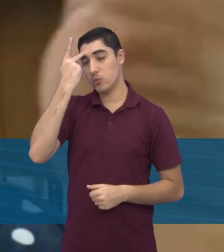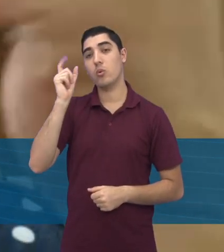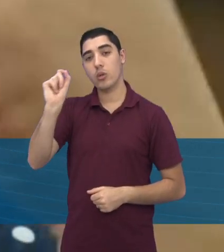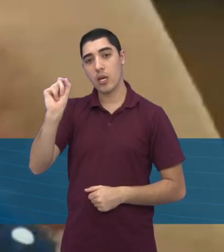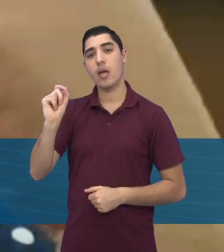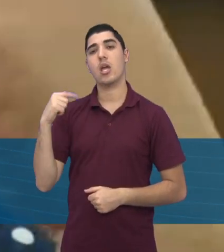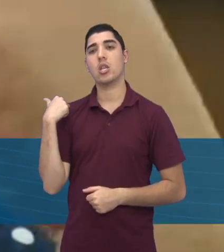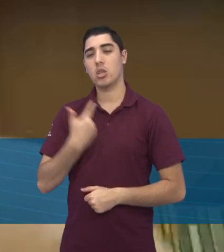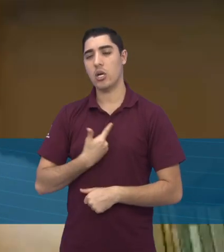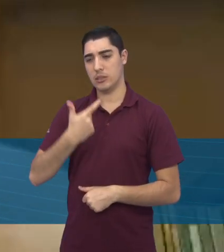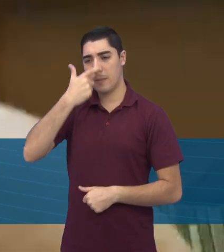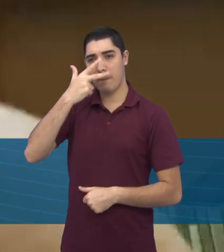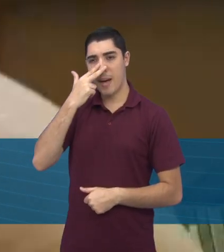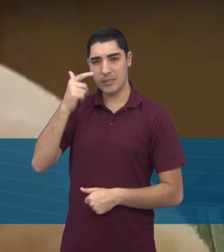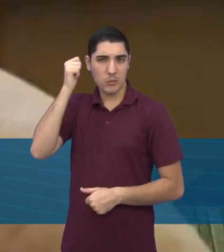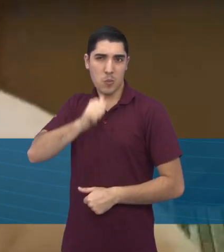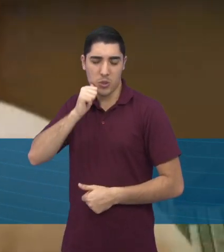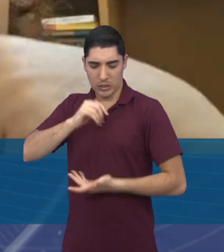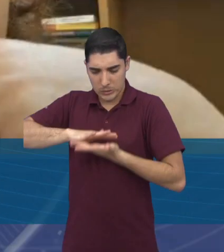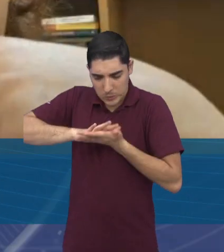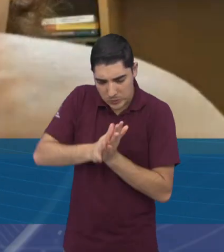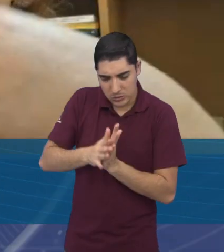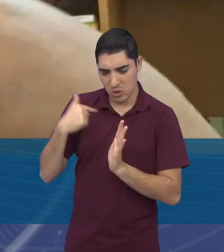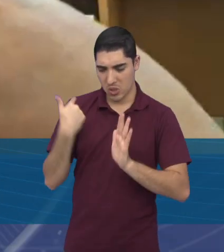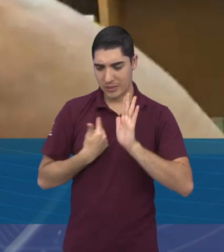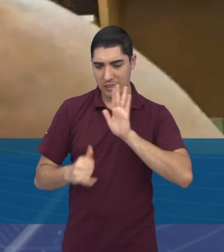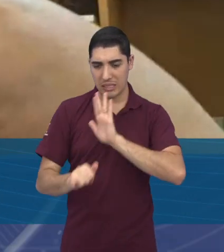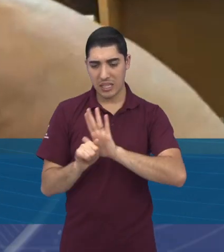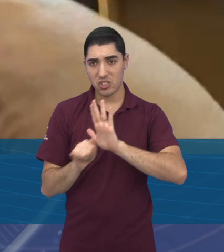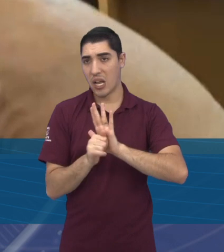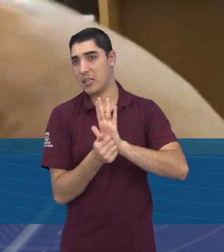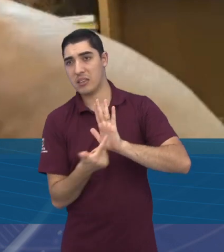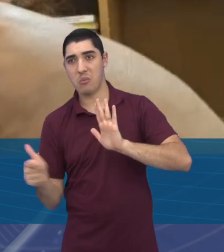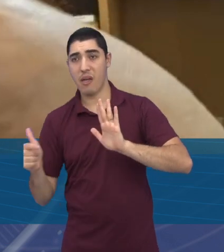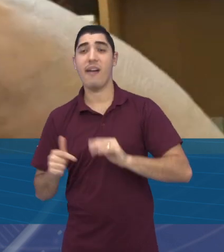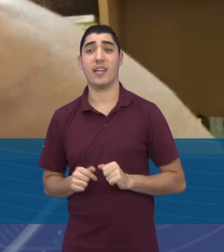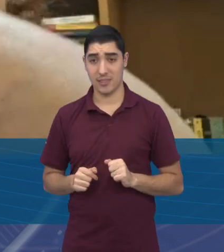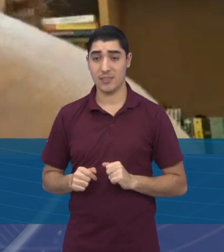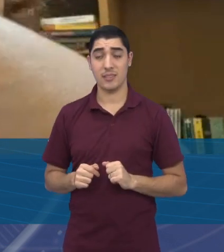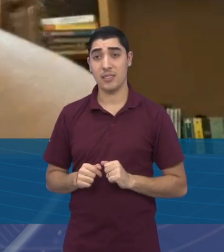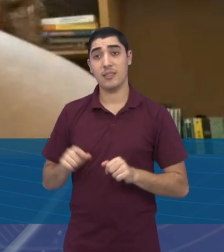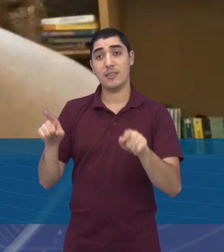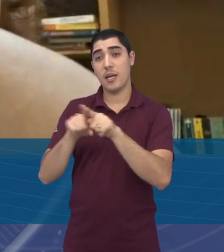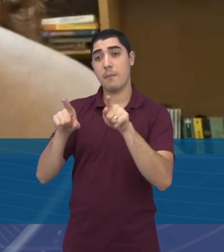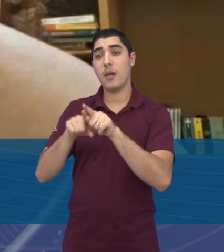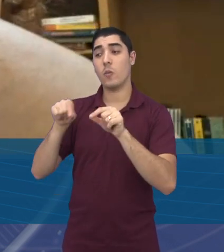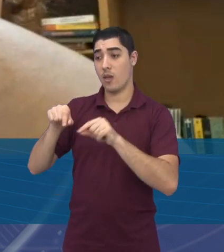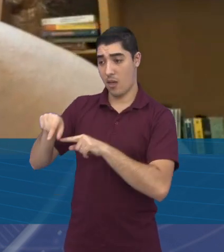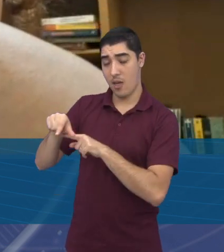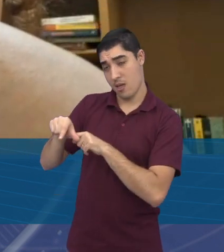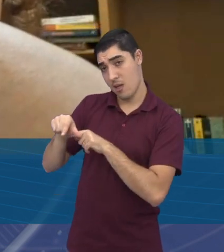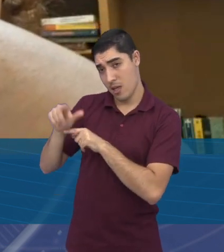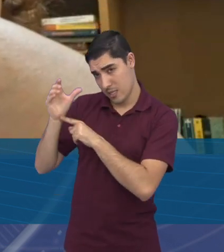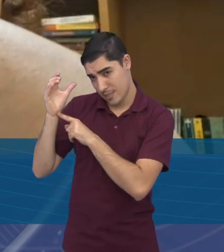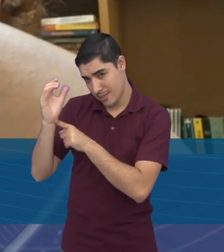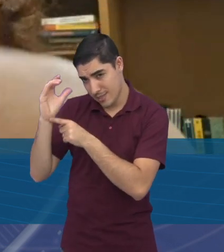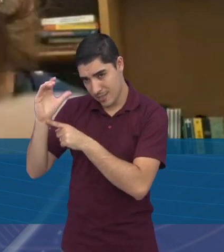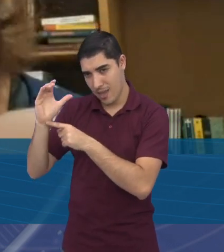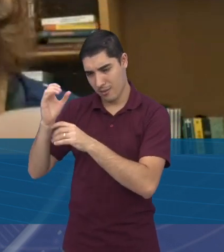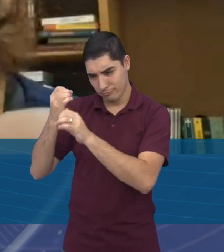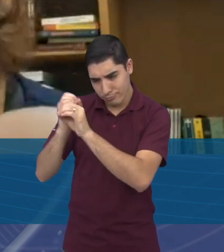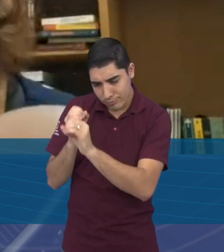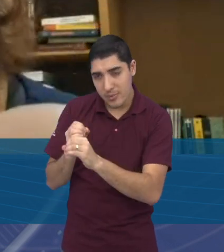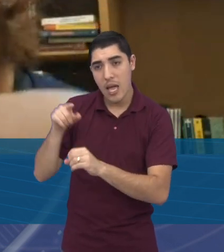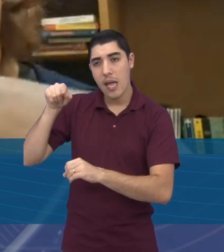queima, de destruição de nós mesmas, de identidade, de uma ciência, uma prática médica que